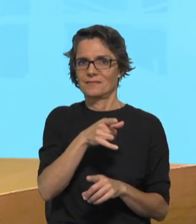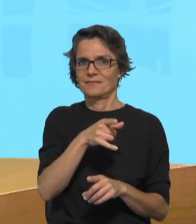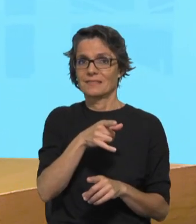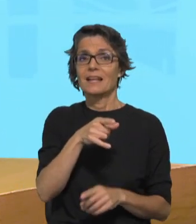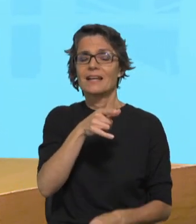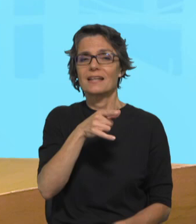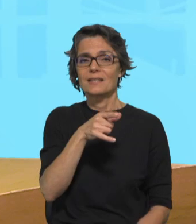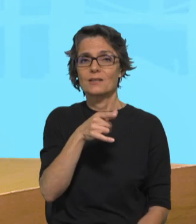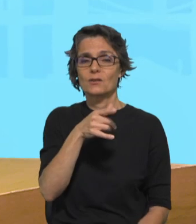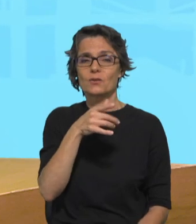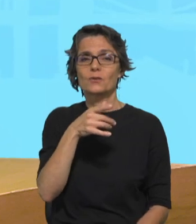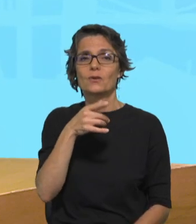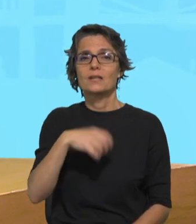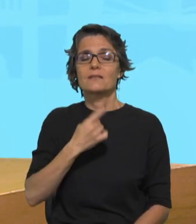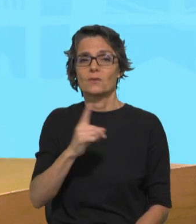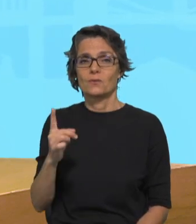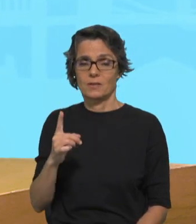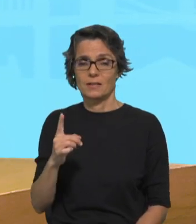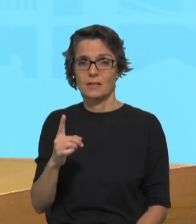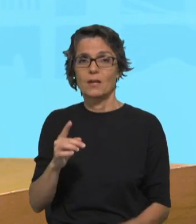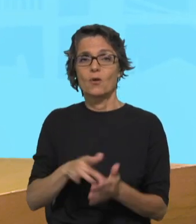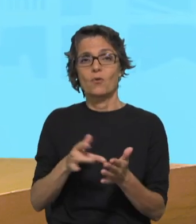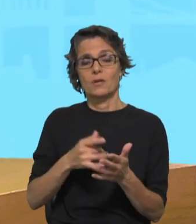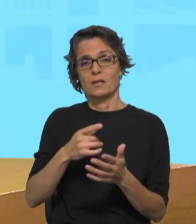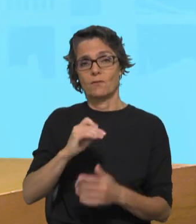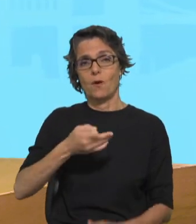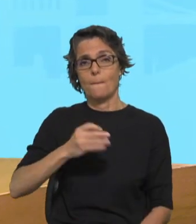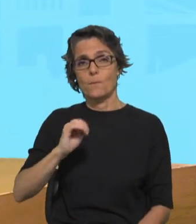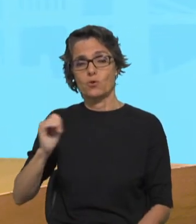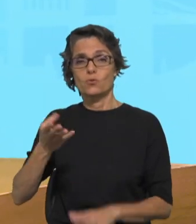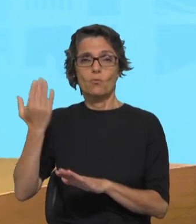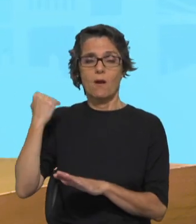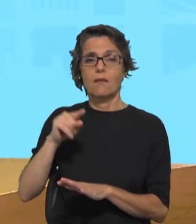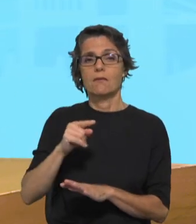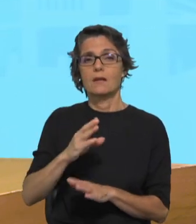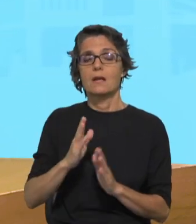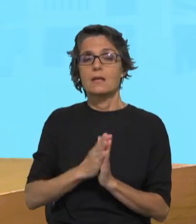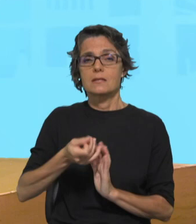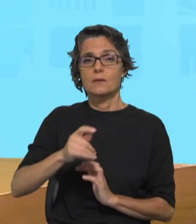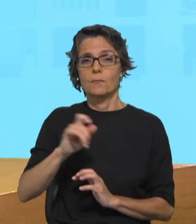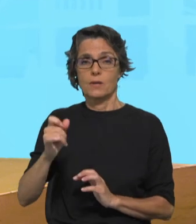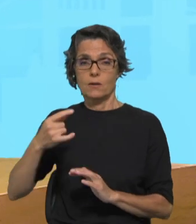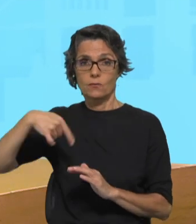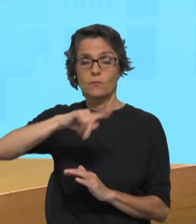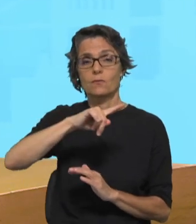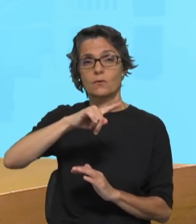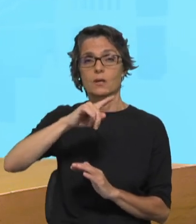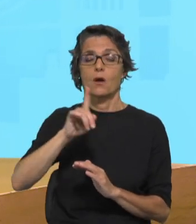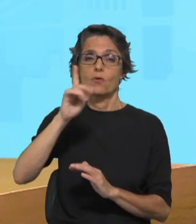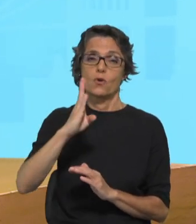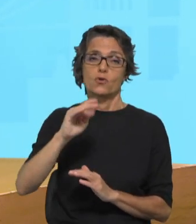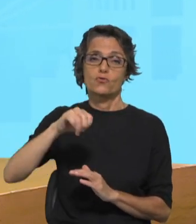reportarmos-nos a um texto do livro dos Atos dos Apóstolos, quando São Pedro foi para a Samaria, no norte da Judeia,